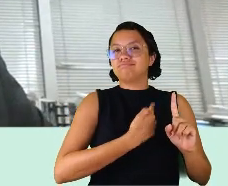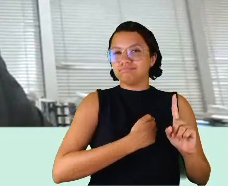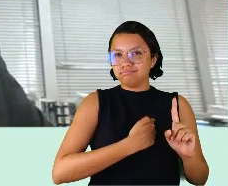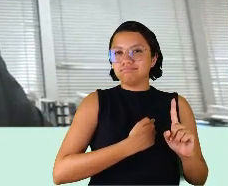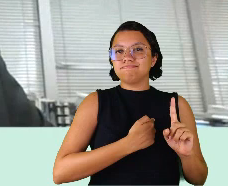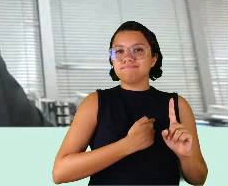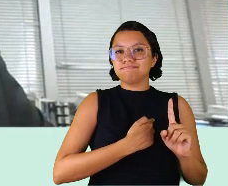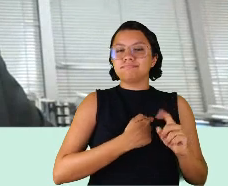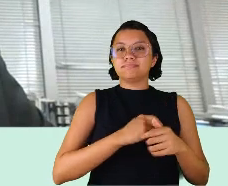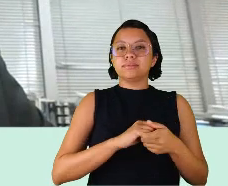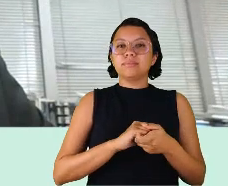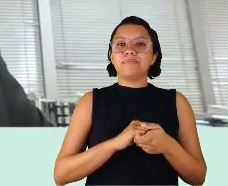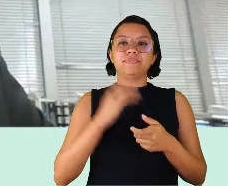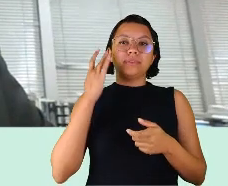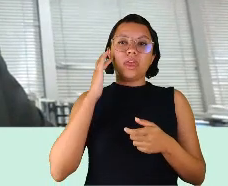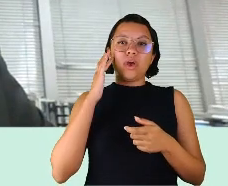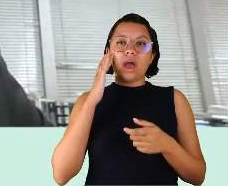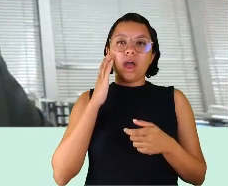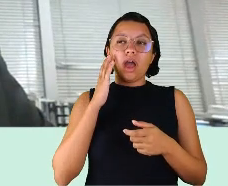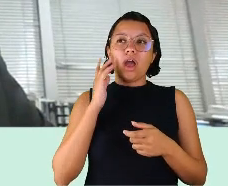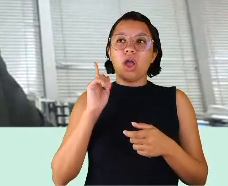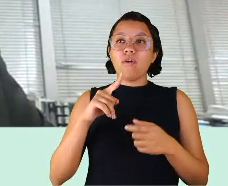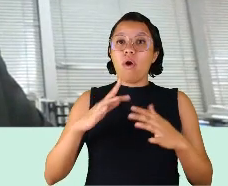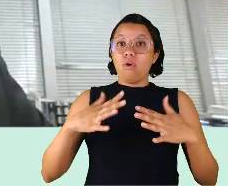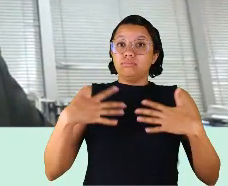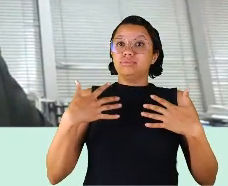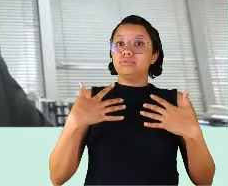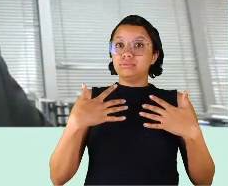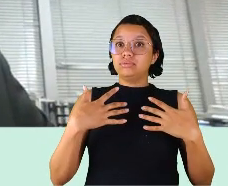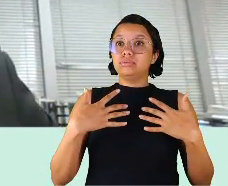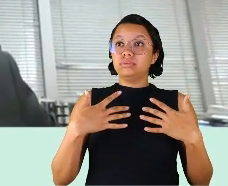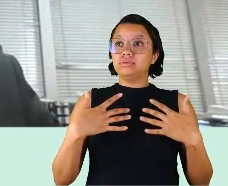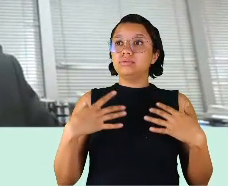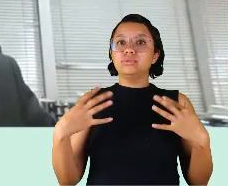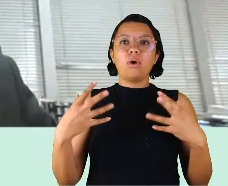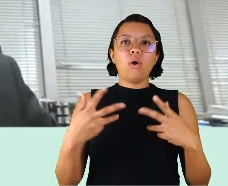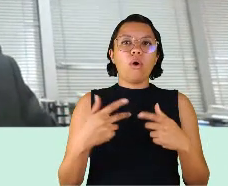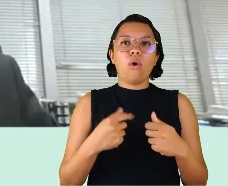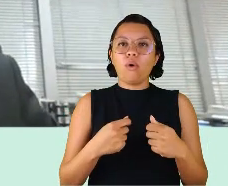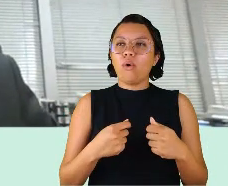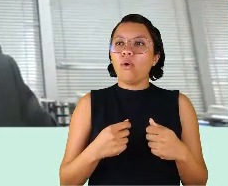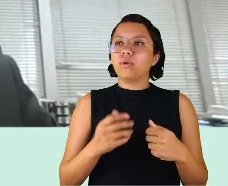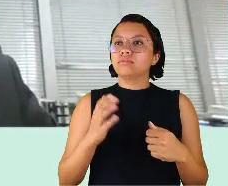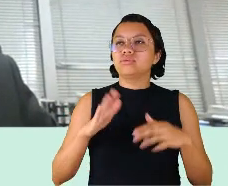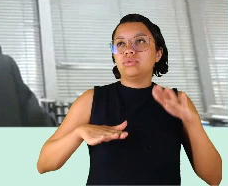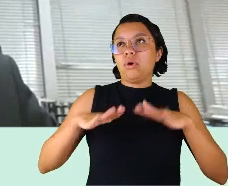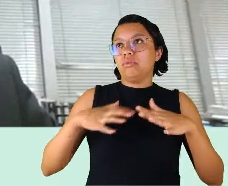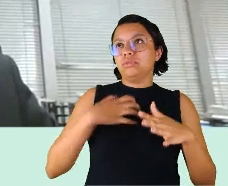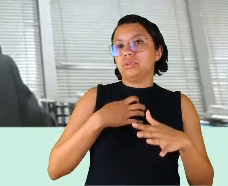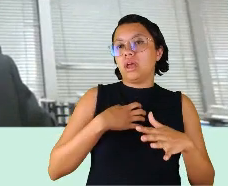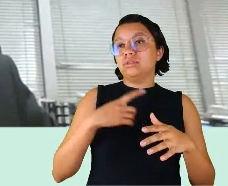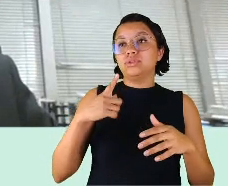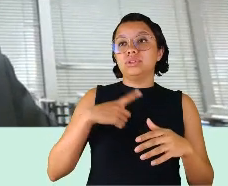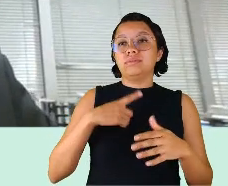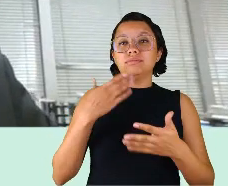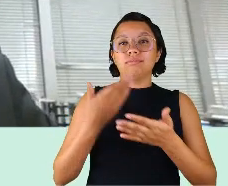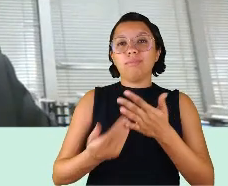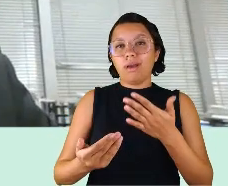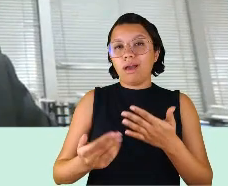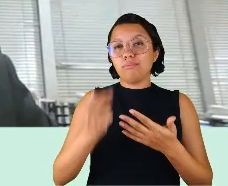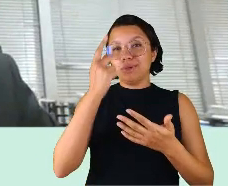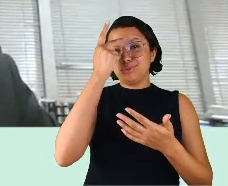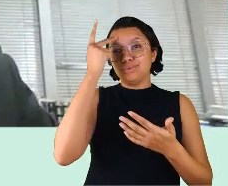nós tudo isso, né? Eu acho que foi um susto. E todos nós, de alguma maneira, tivemos perdas,